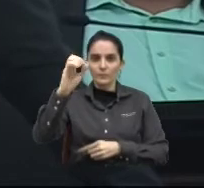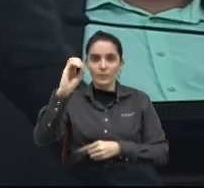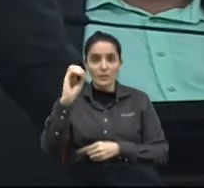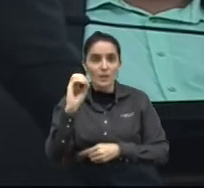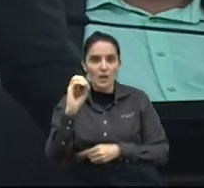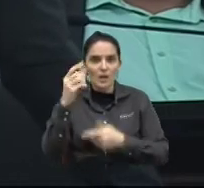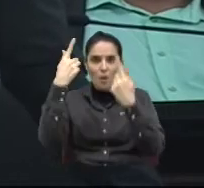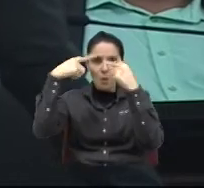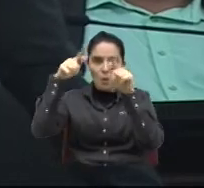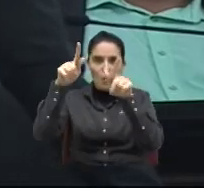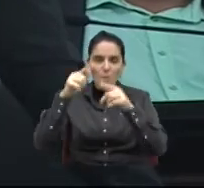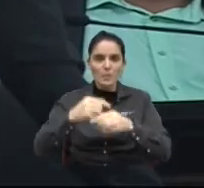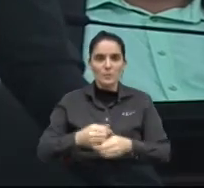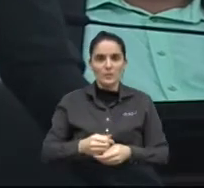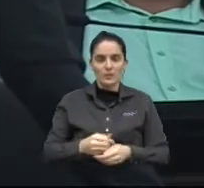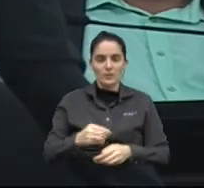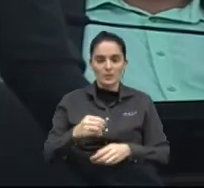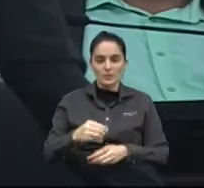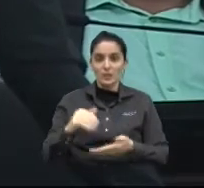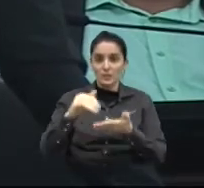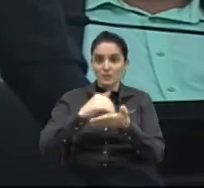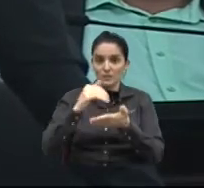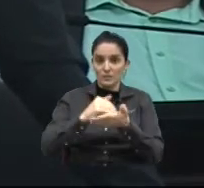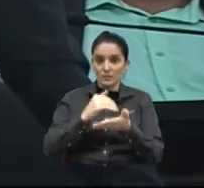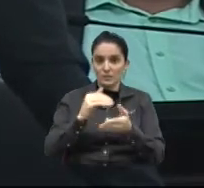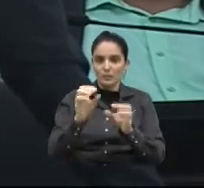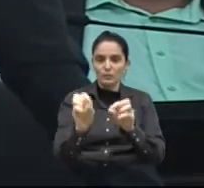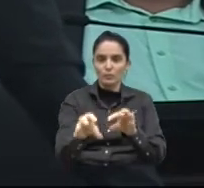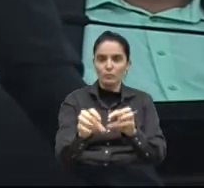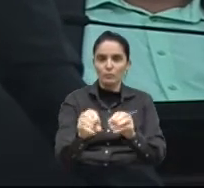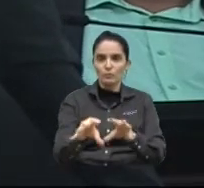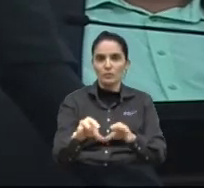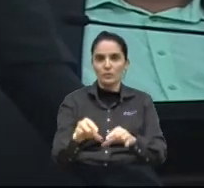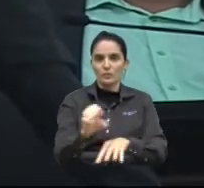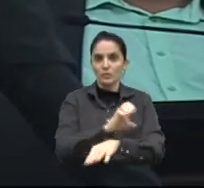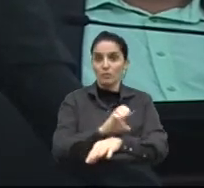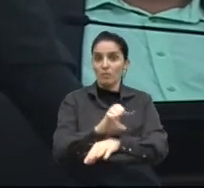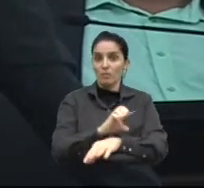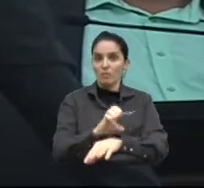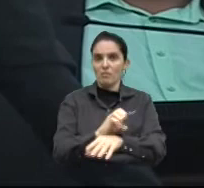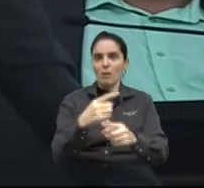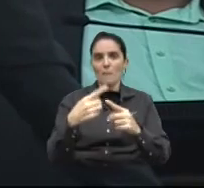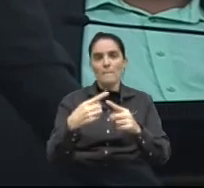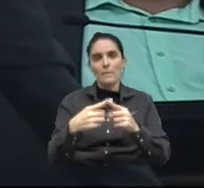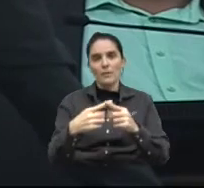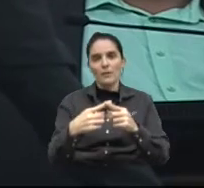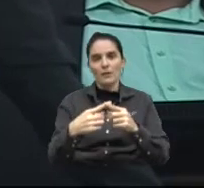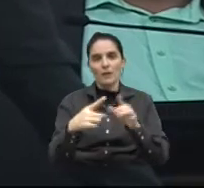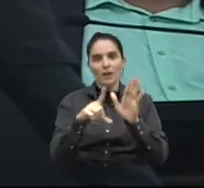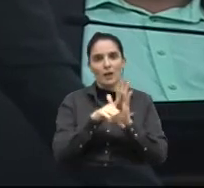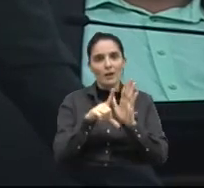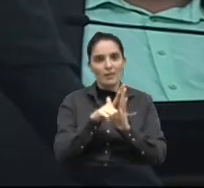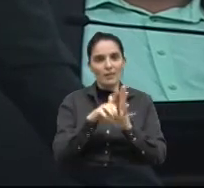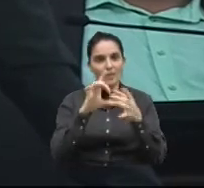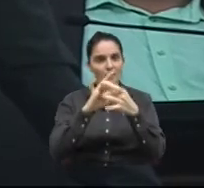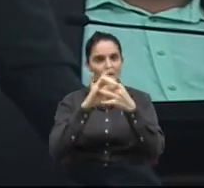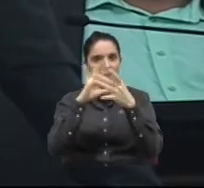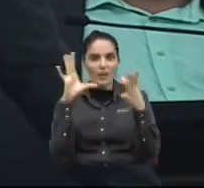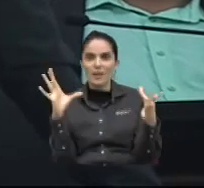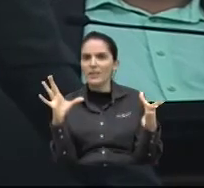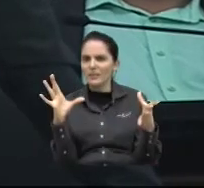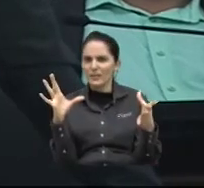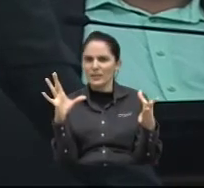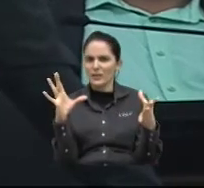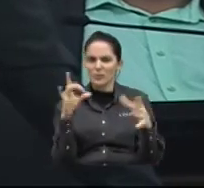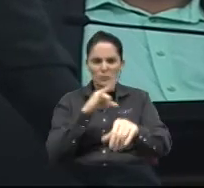estado por que ele autorizou a a legislação autorizou você dividir o banheiro